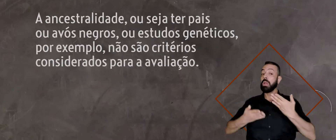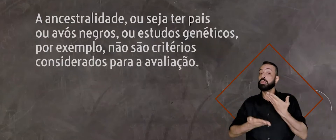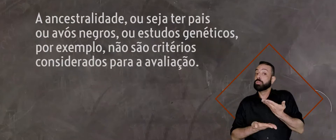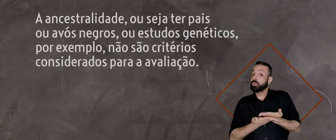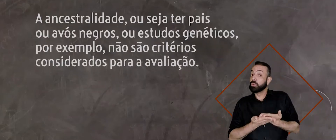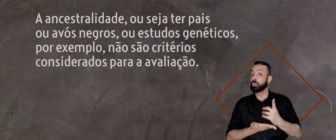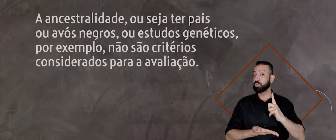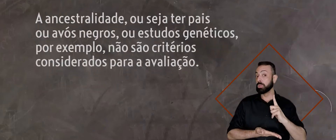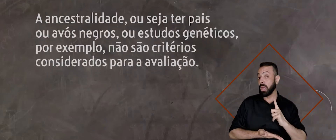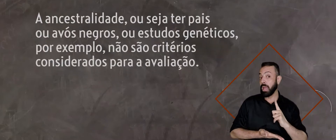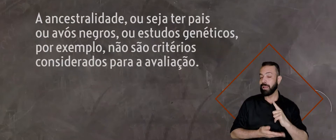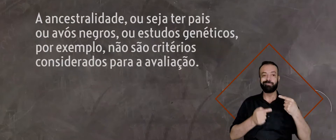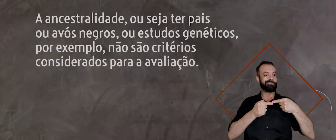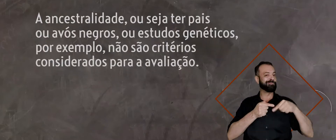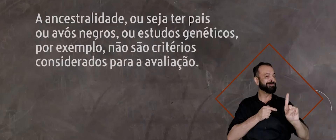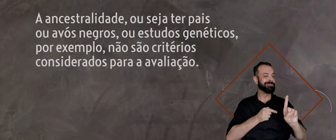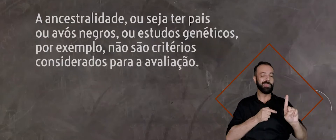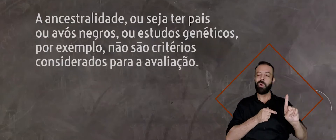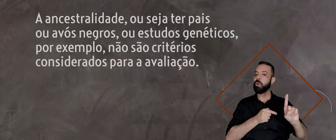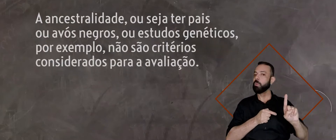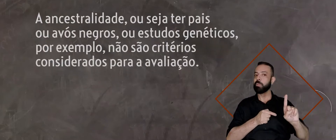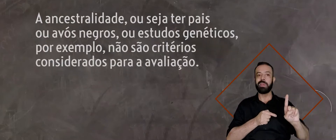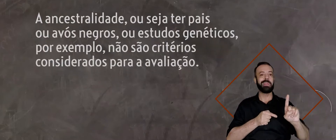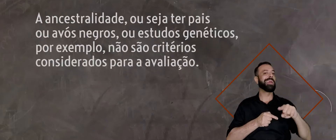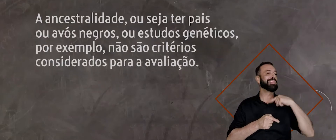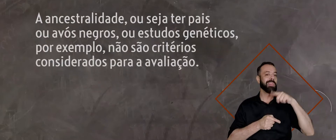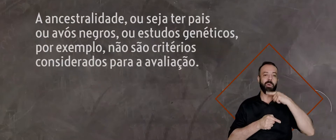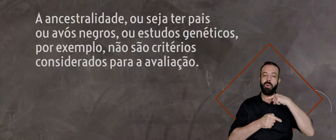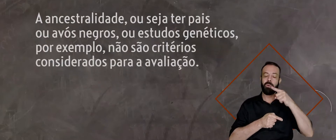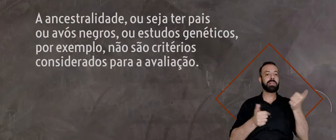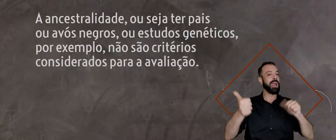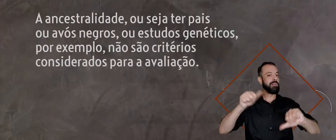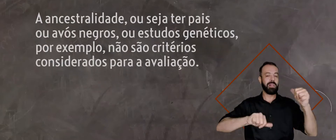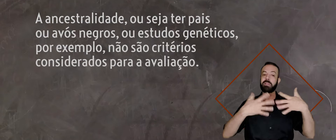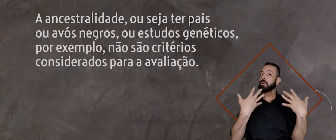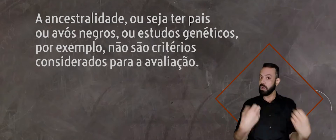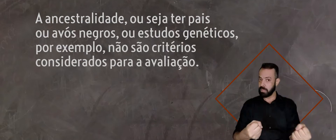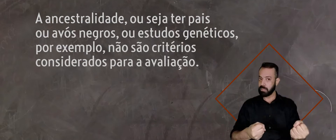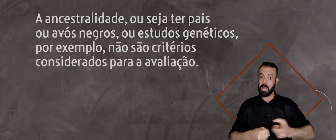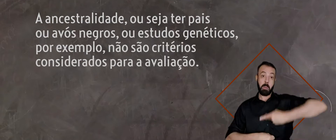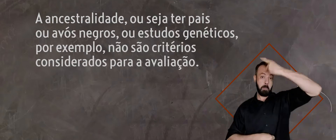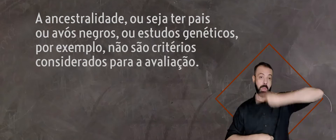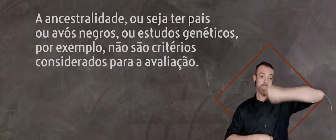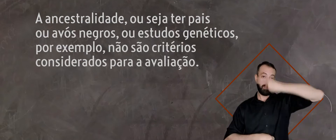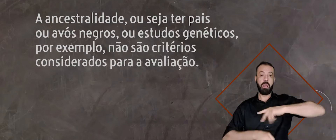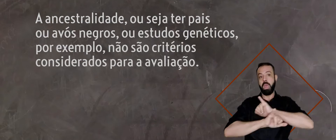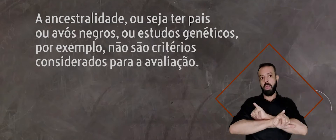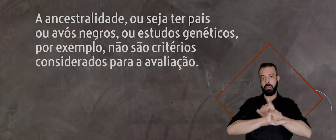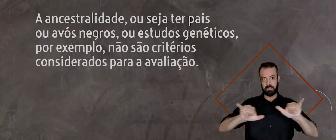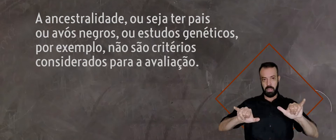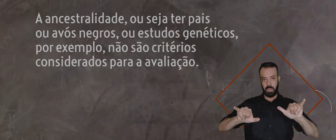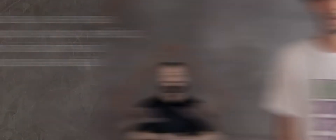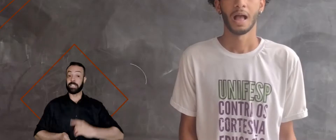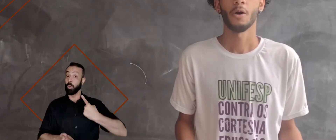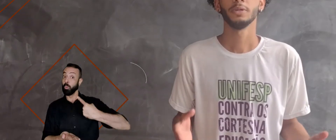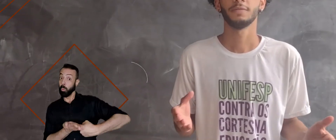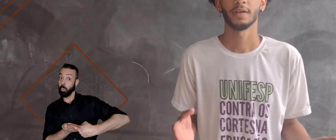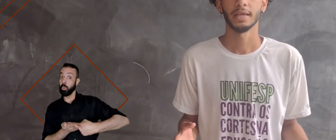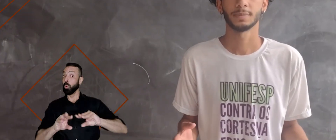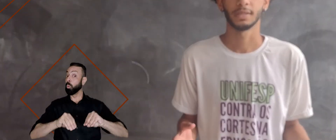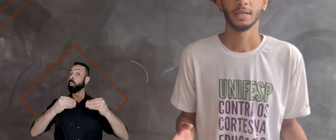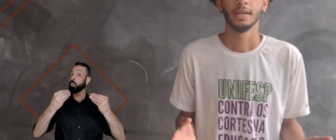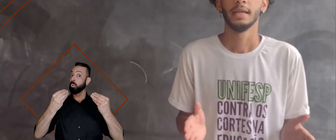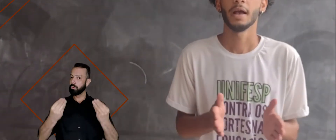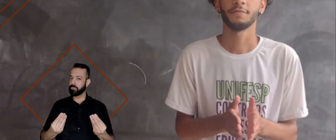avós negros, ou estudos genéticos, por exemplo, não são critérios considerados para avaliação. A